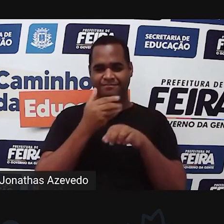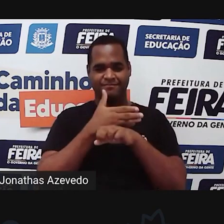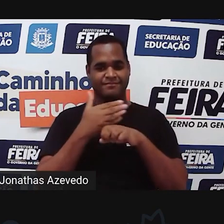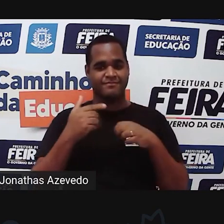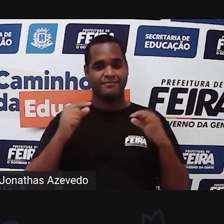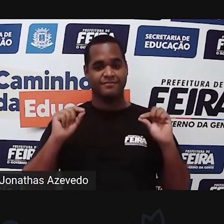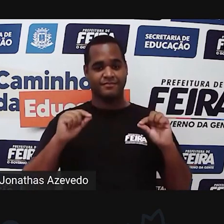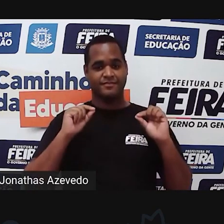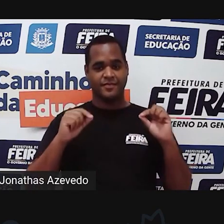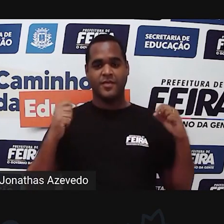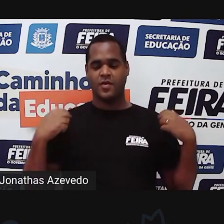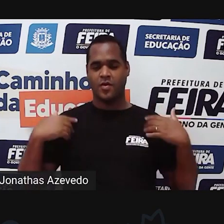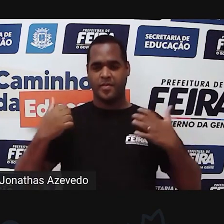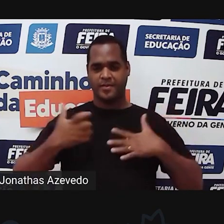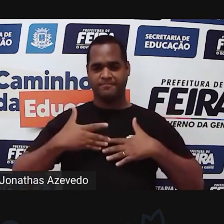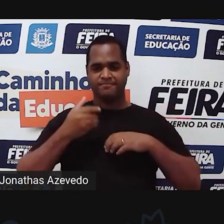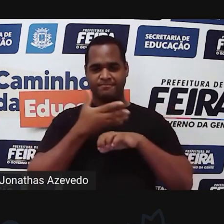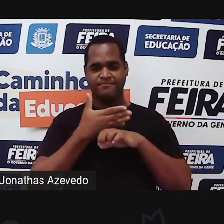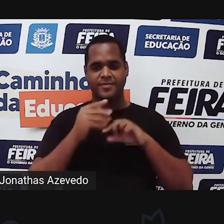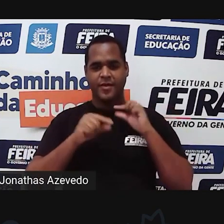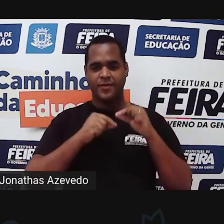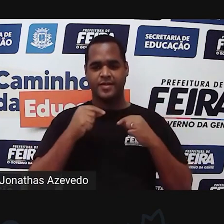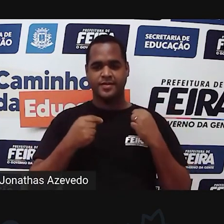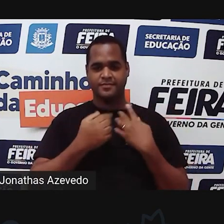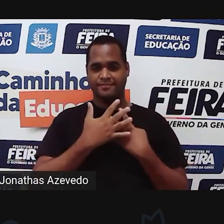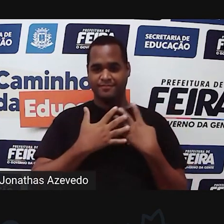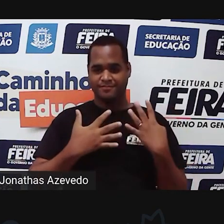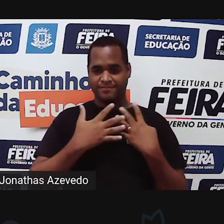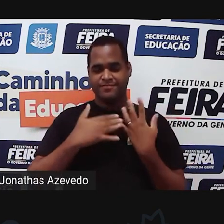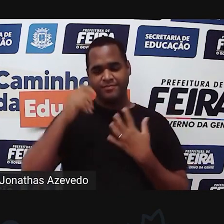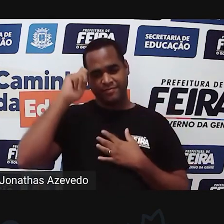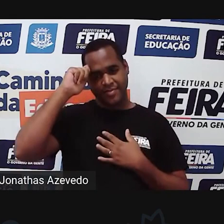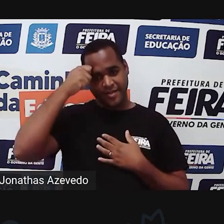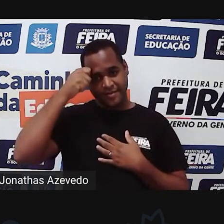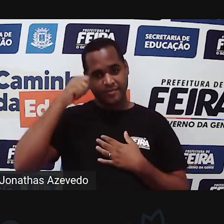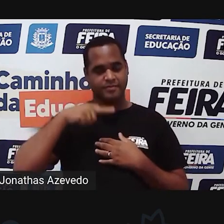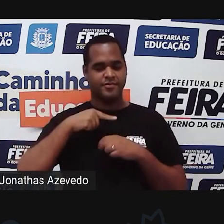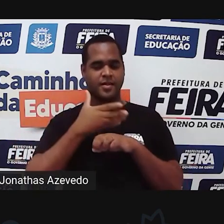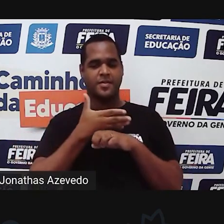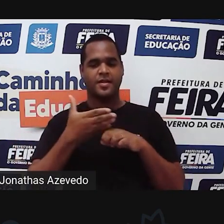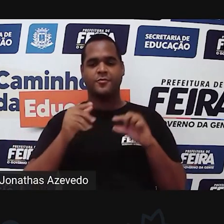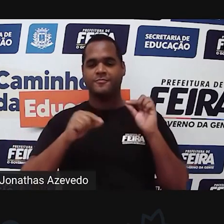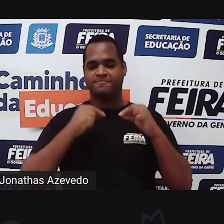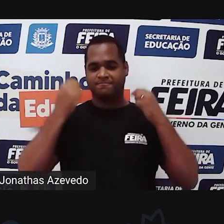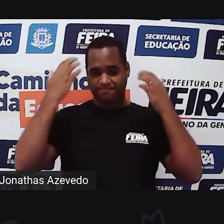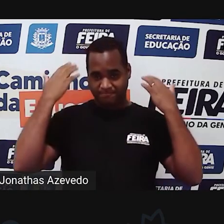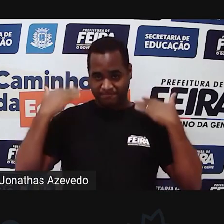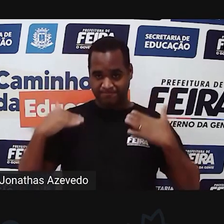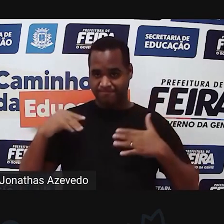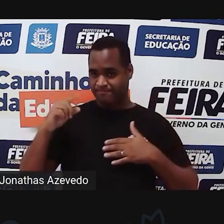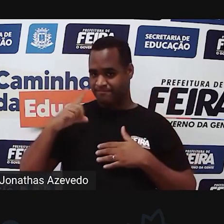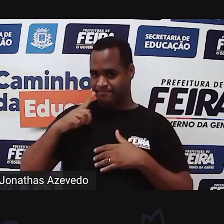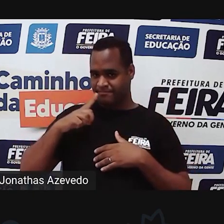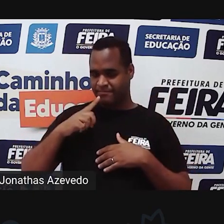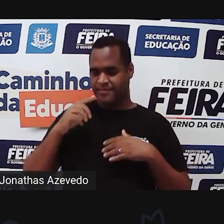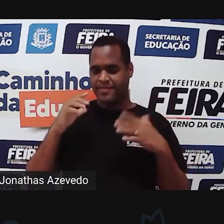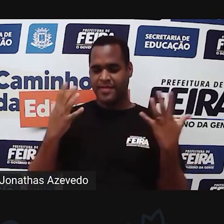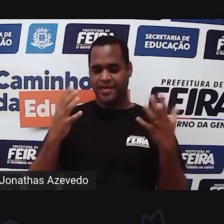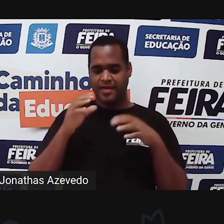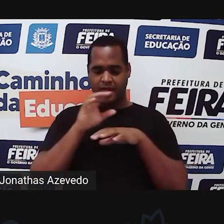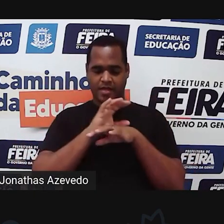jaleco branco e por dentro tem uma blusa preta e branca. Meu cabelo é comprido, um pouquinho abaixo do ombro, castanho escuro.